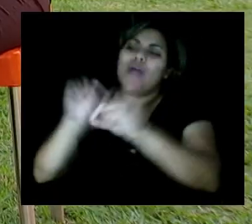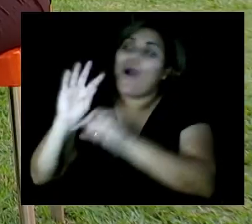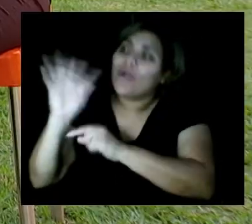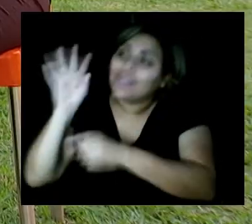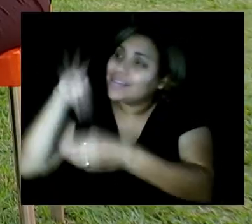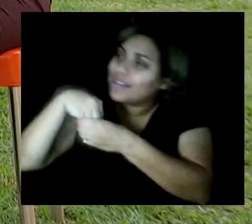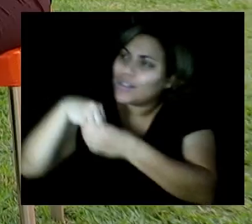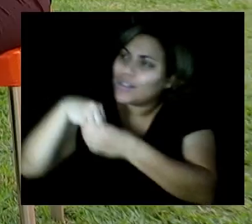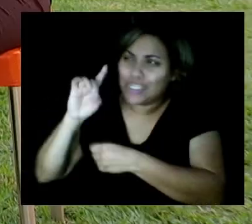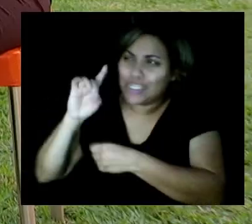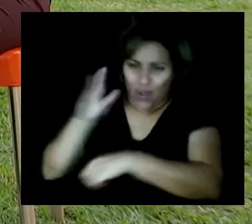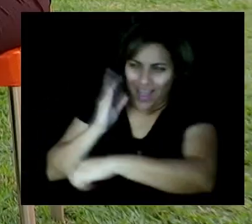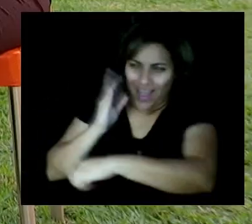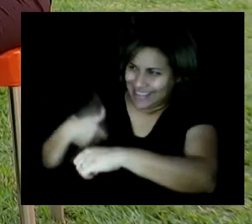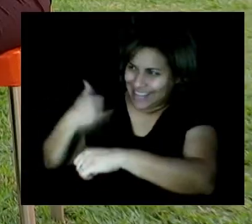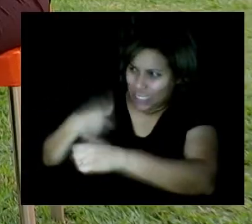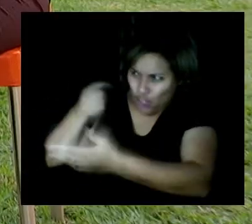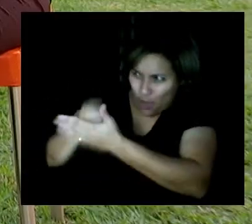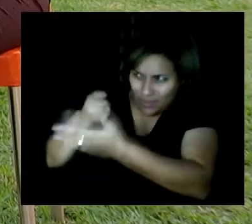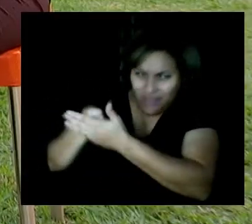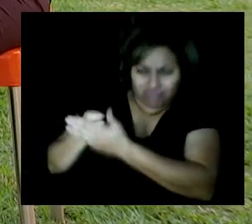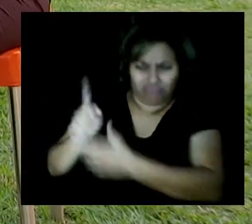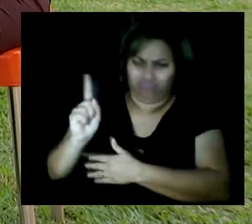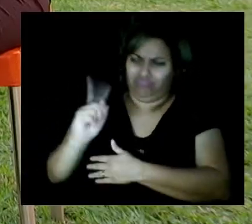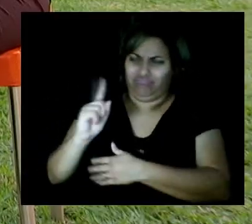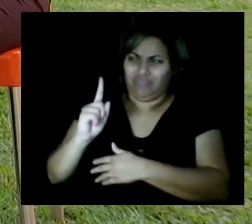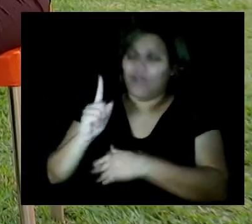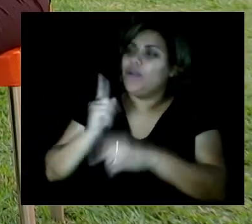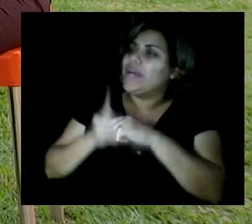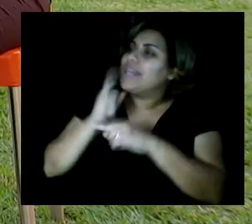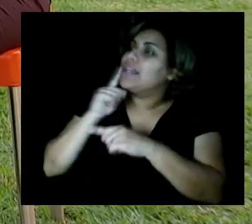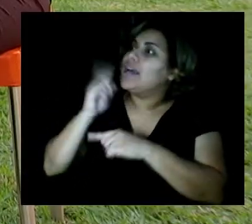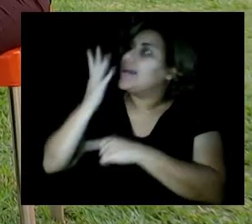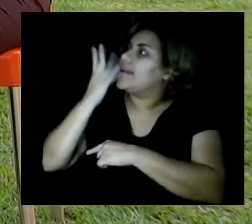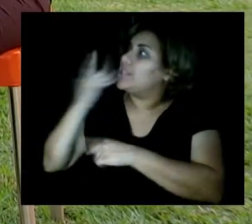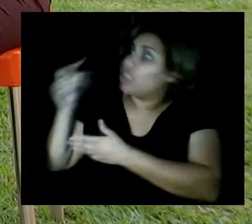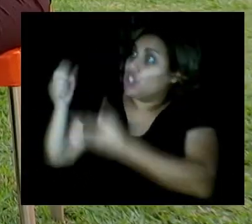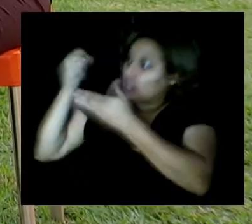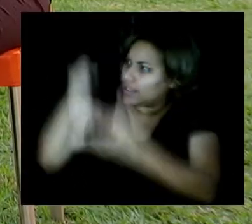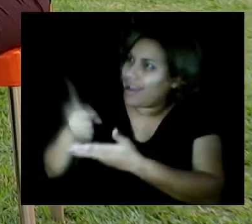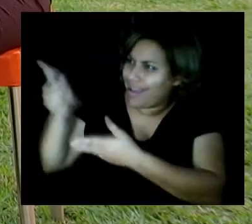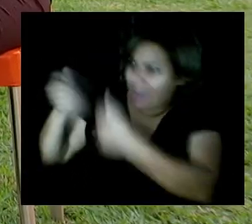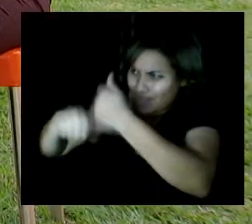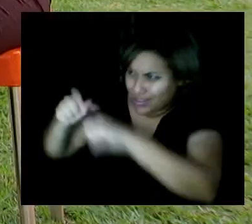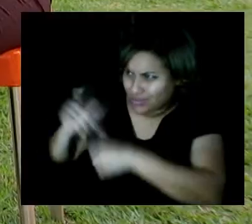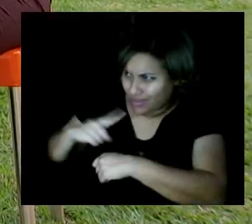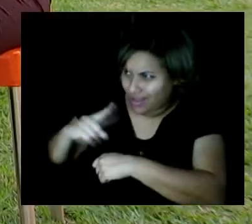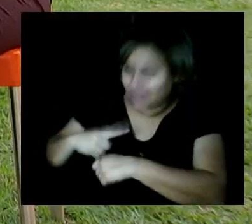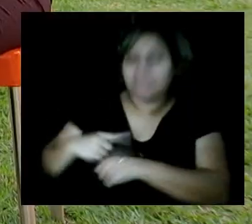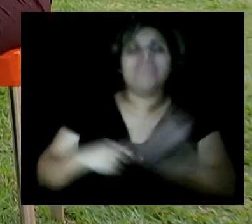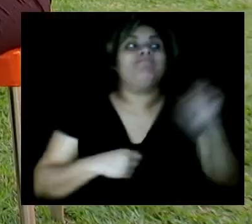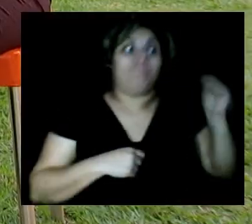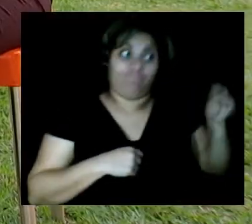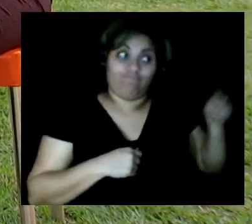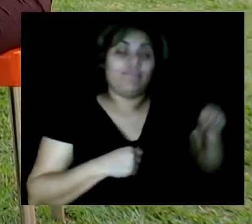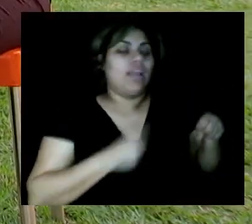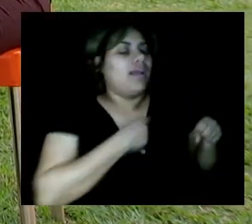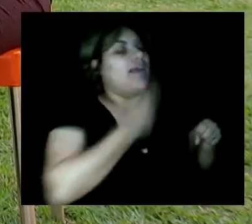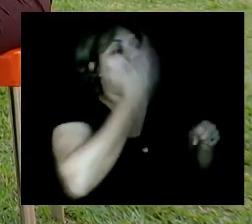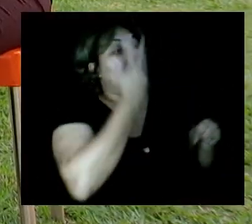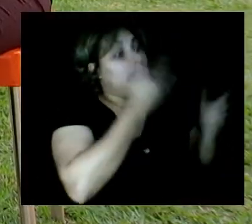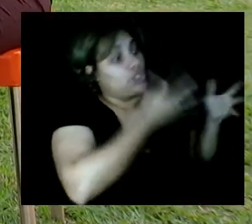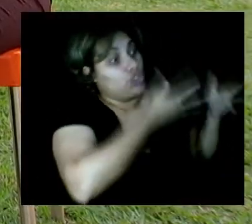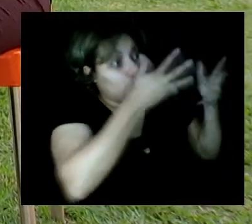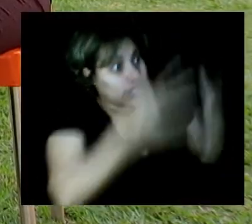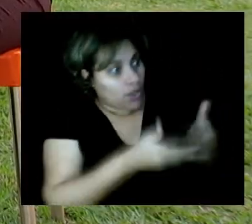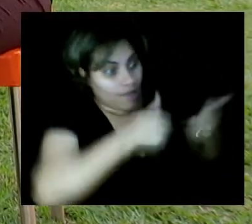né? Quando a criança chega aqui, ela passa por uma avaliação? Sim, então assim, para estar aqui tem que chegar com o diagnóstico concluído. Então